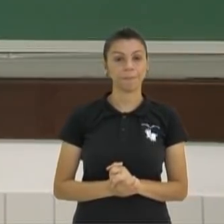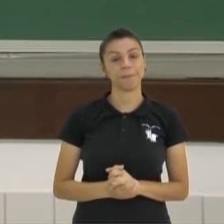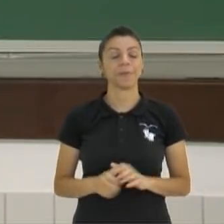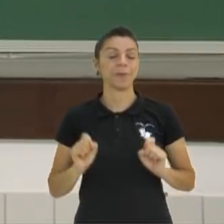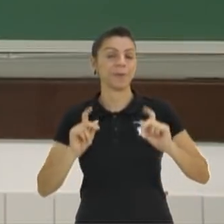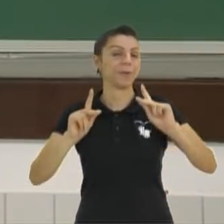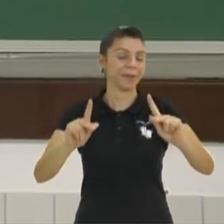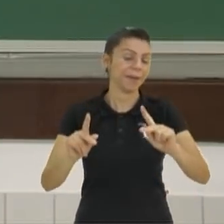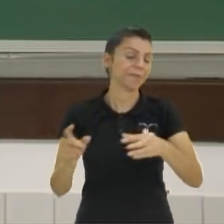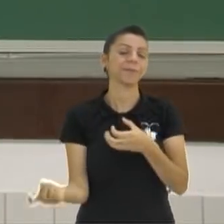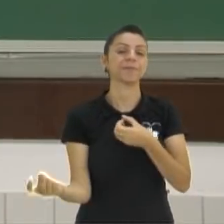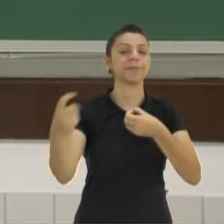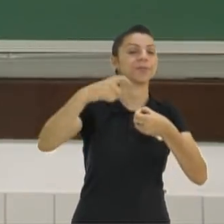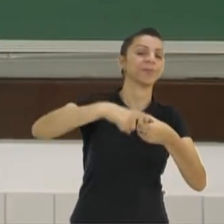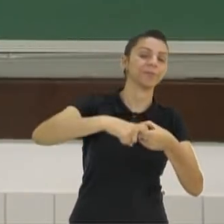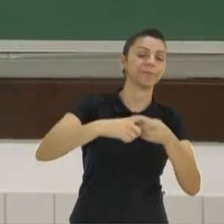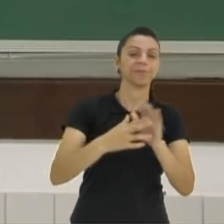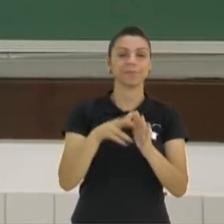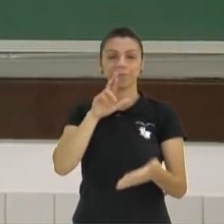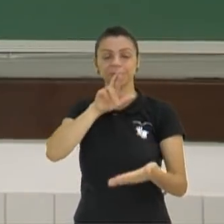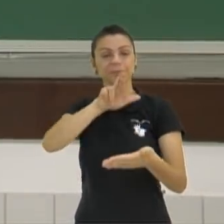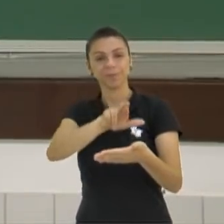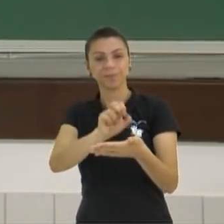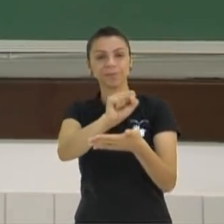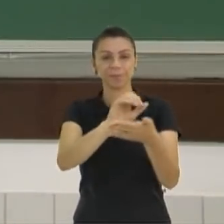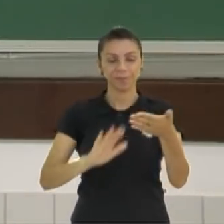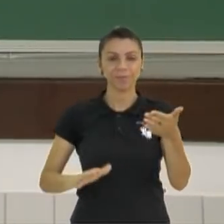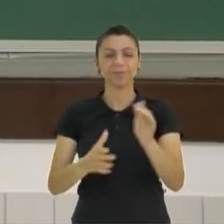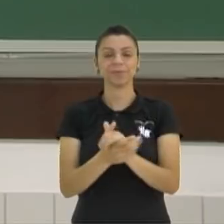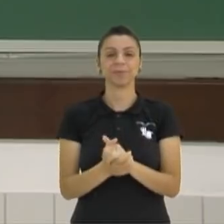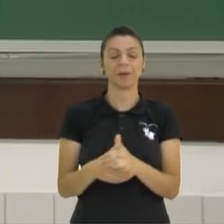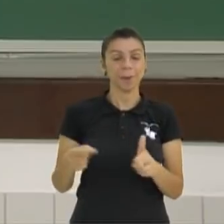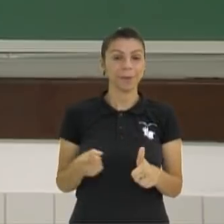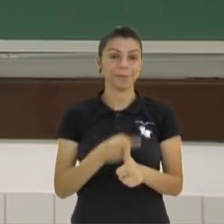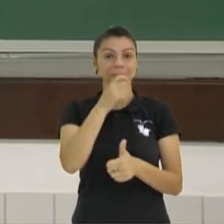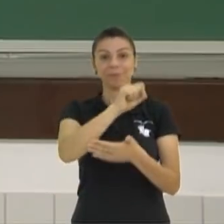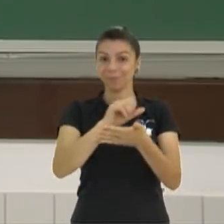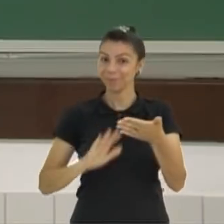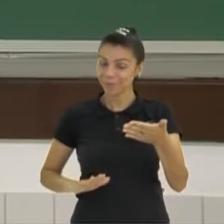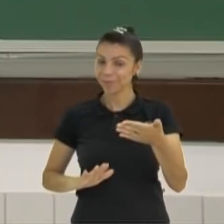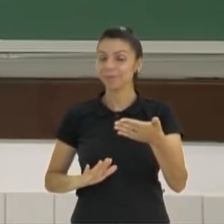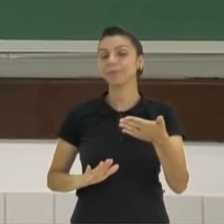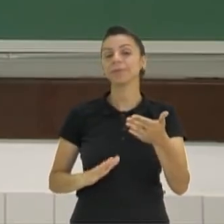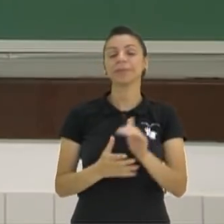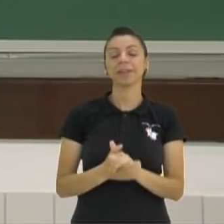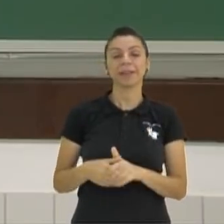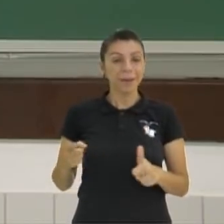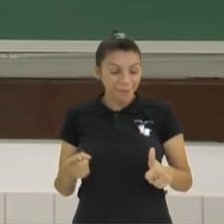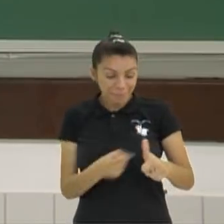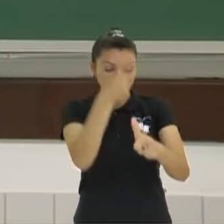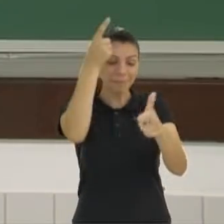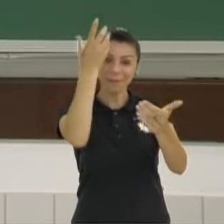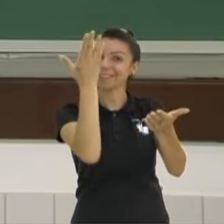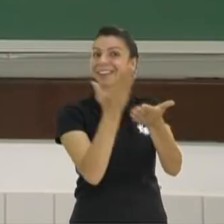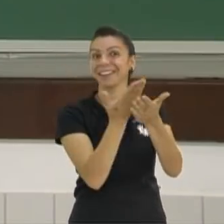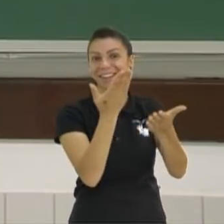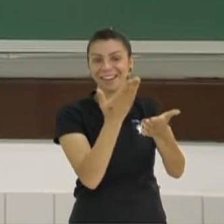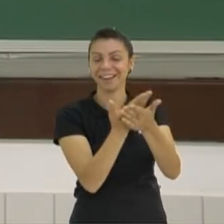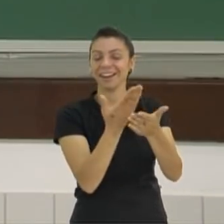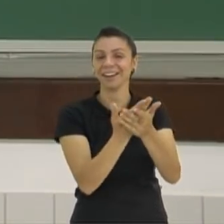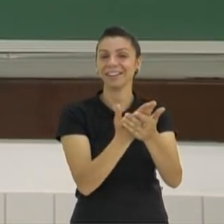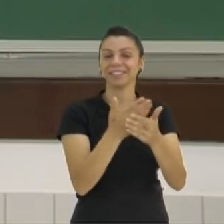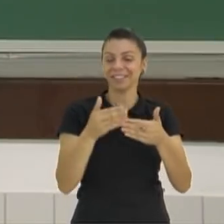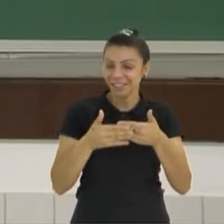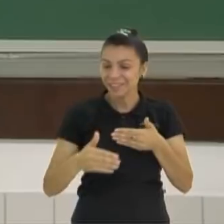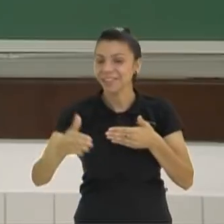Muito bem, voltamos com a resolução da nossa primeira atividade, da primeira aula da